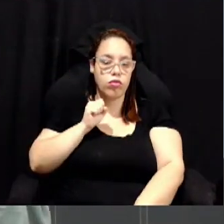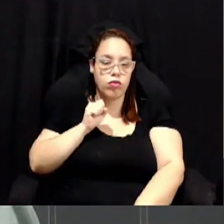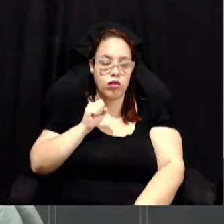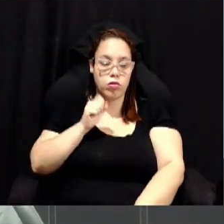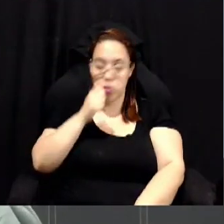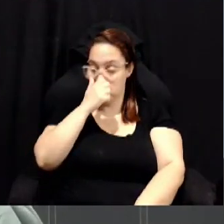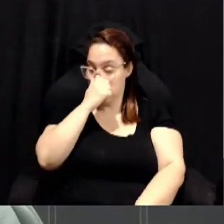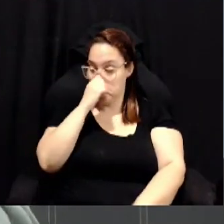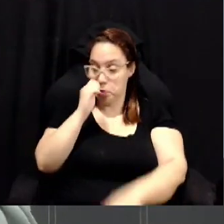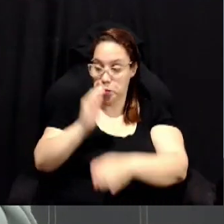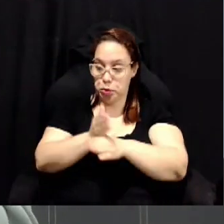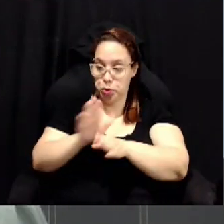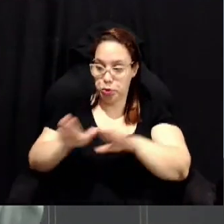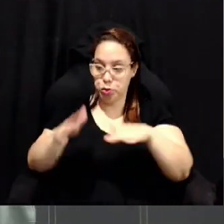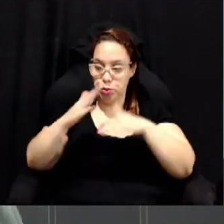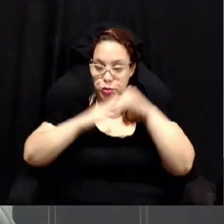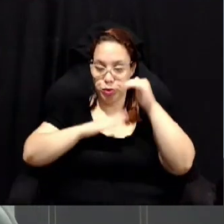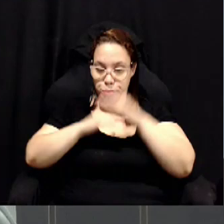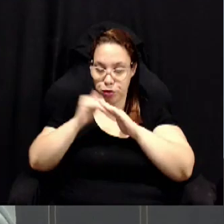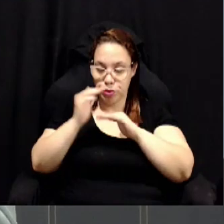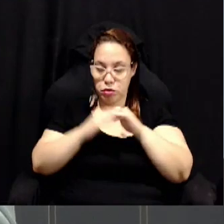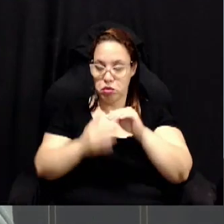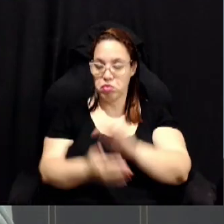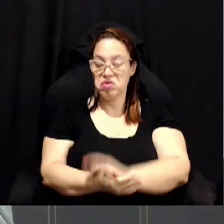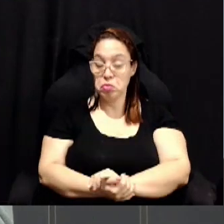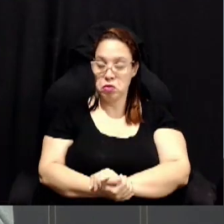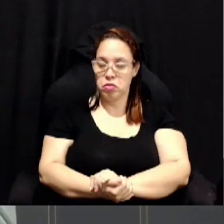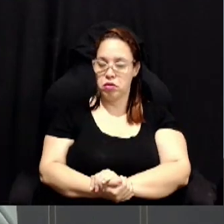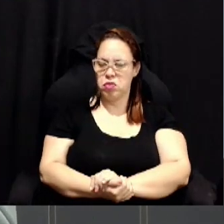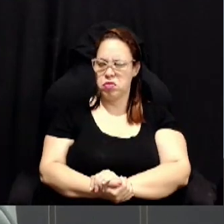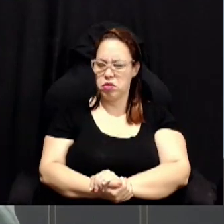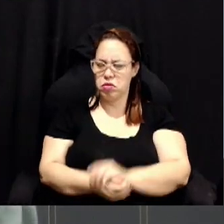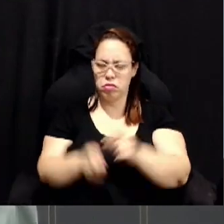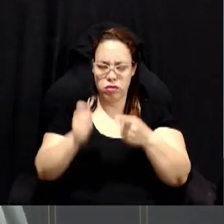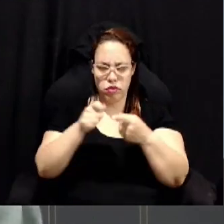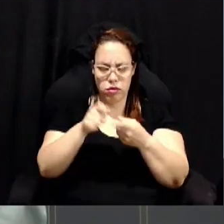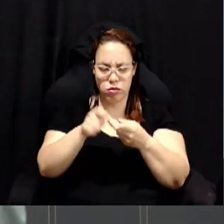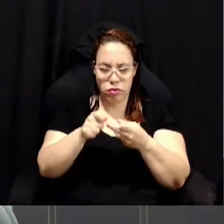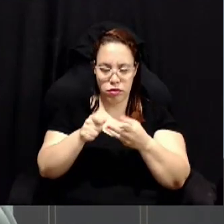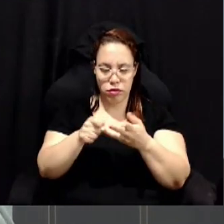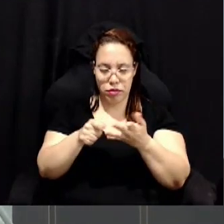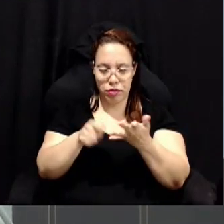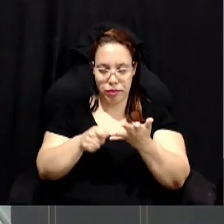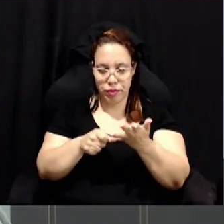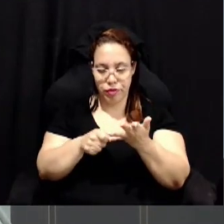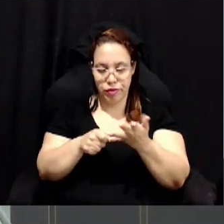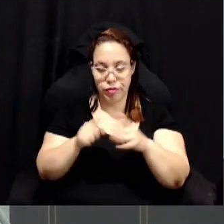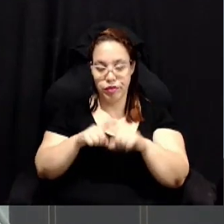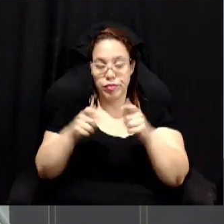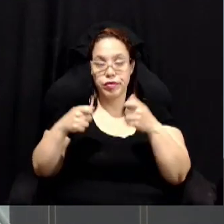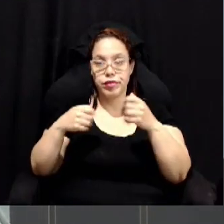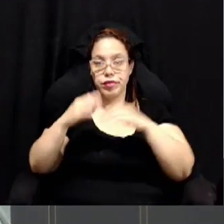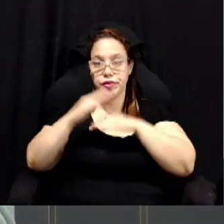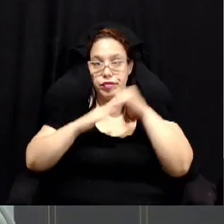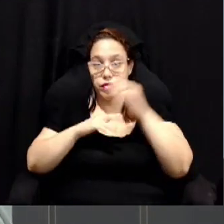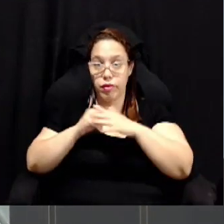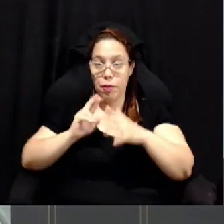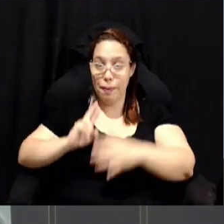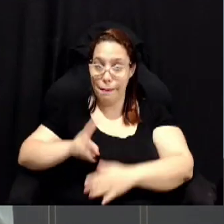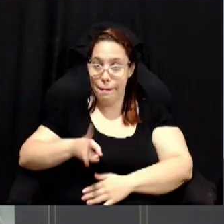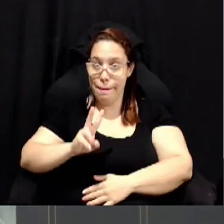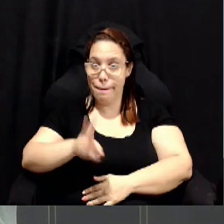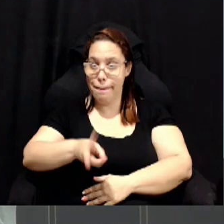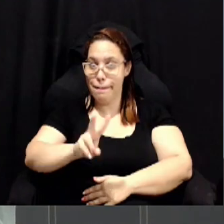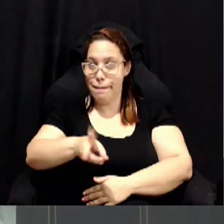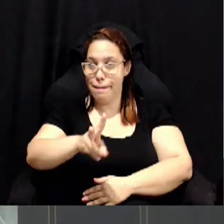ter ações mais pontuais em relação a isso, mas essas ações precisam perdurar, né? Como você